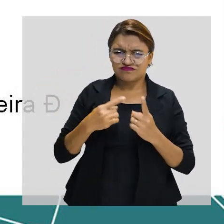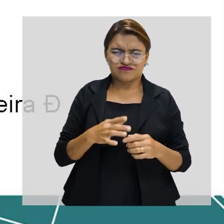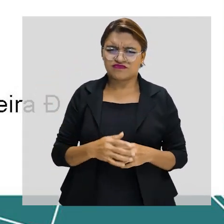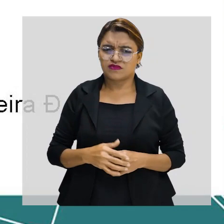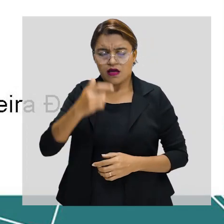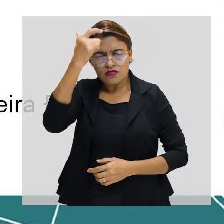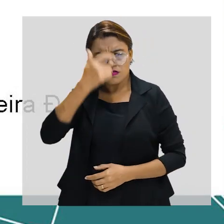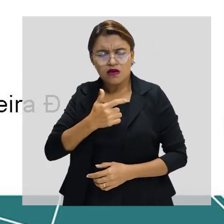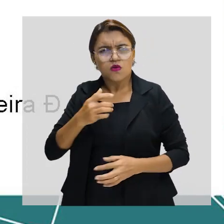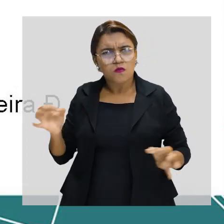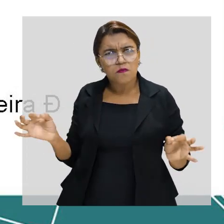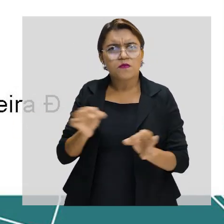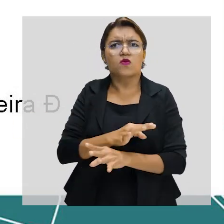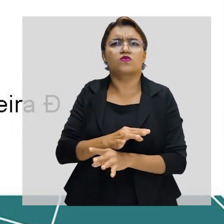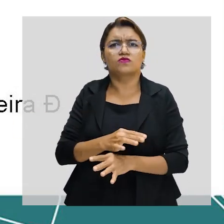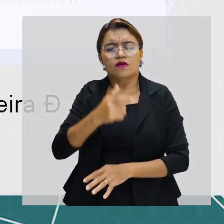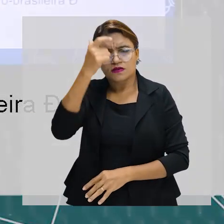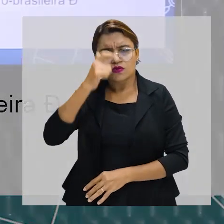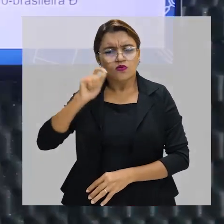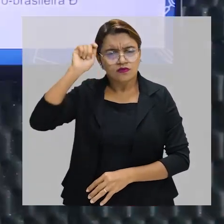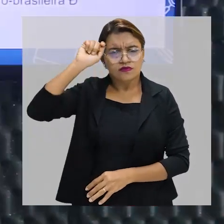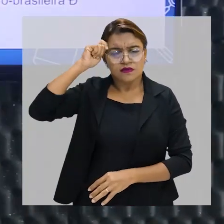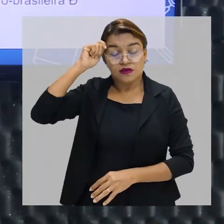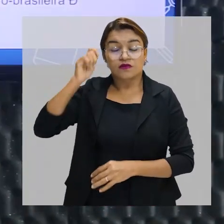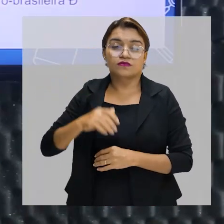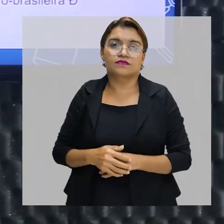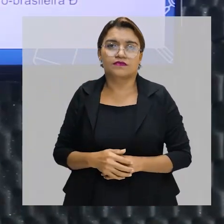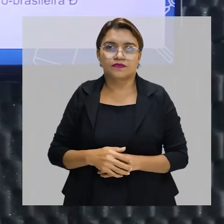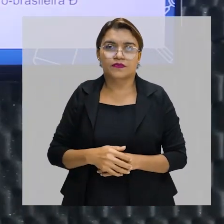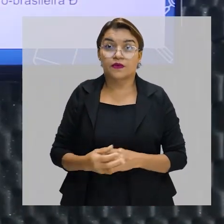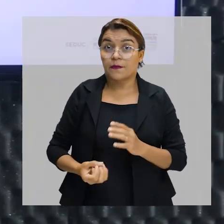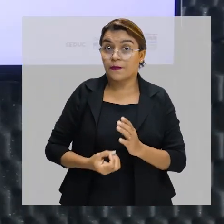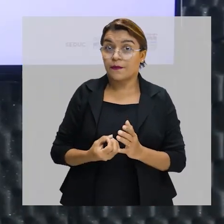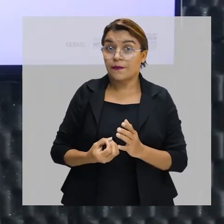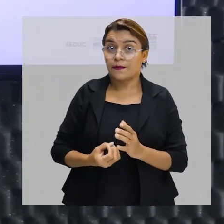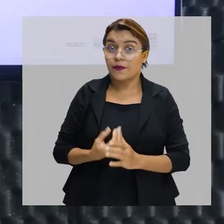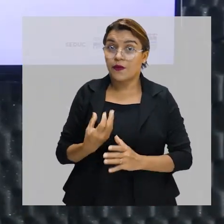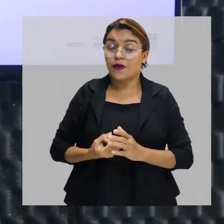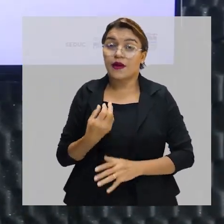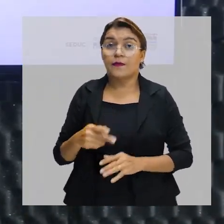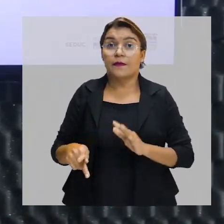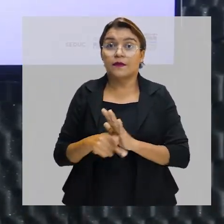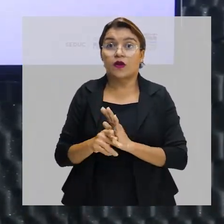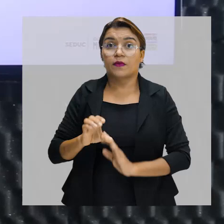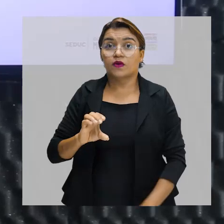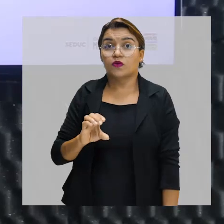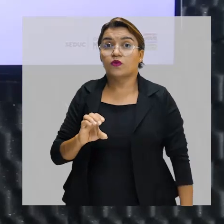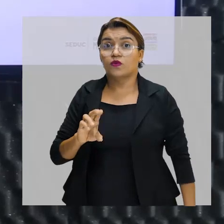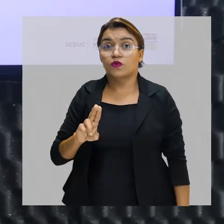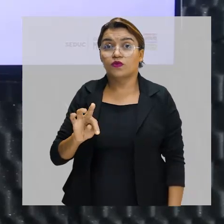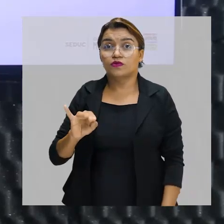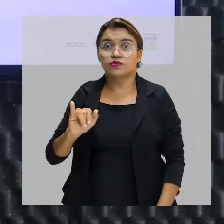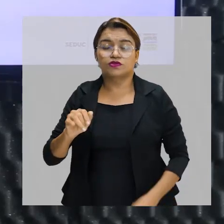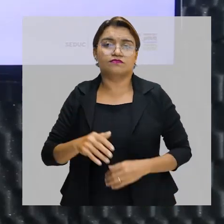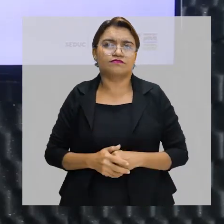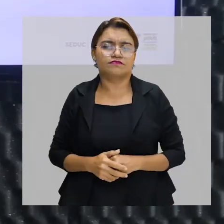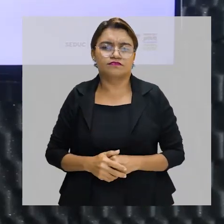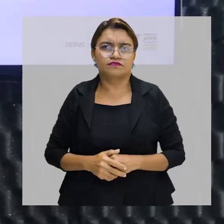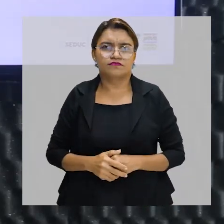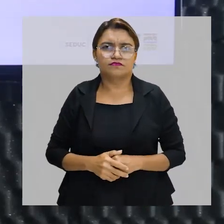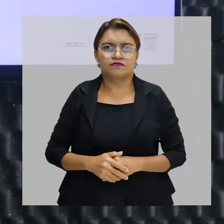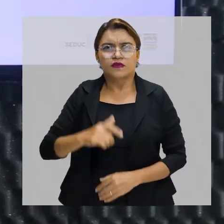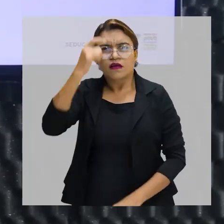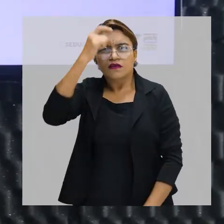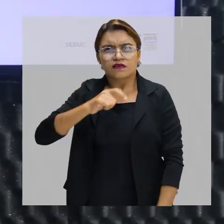e pronto. Negro sou. Esse poema é do Kuti, tá certo? Reflita aí comigo. O que é negro